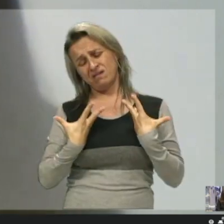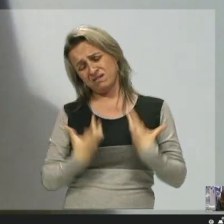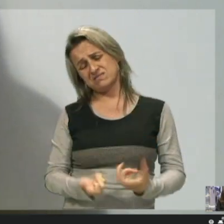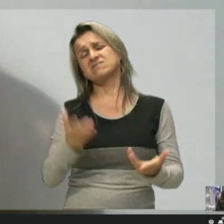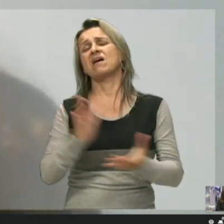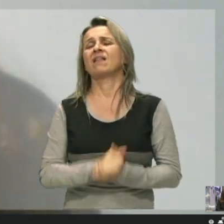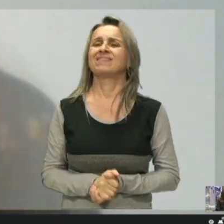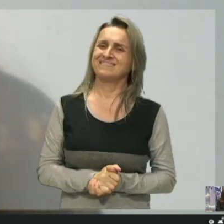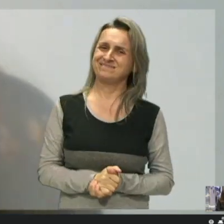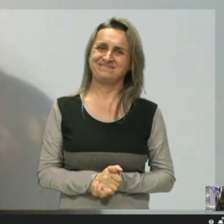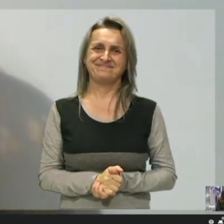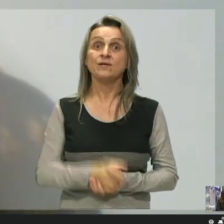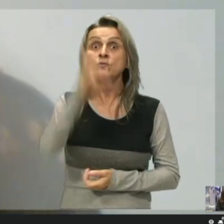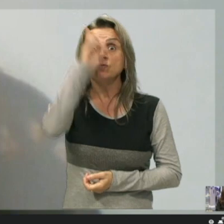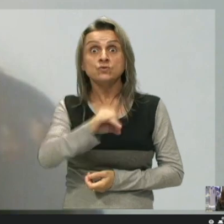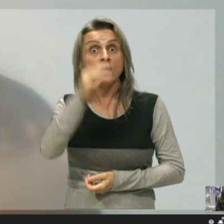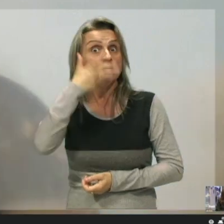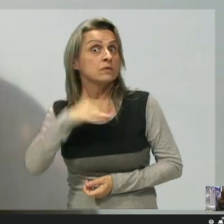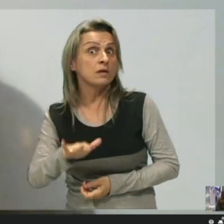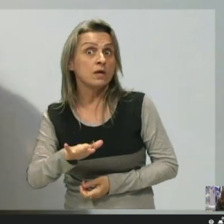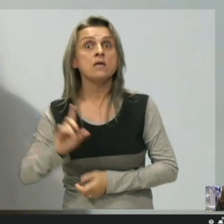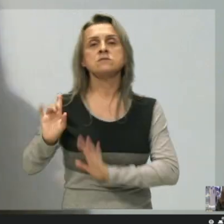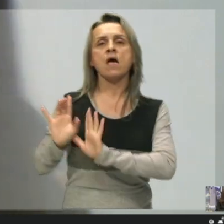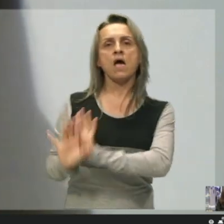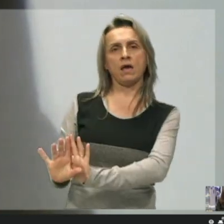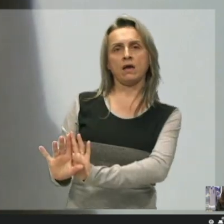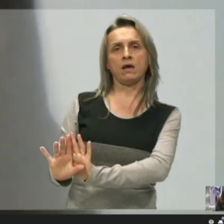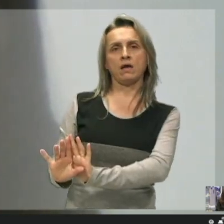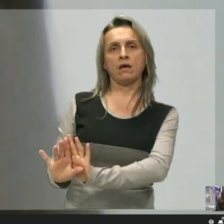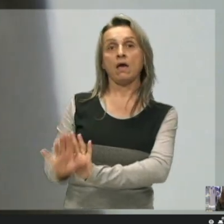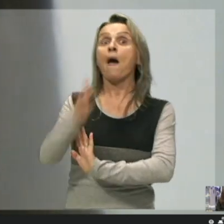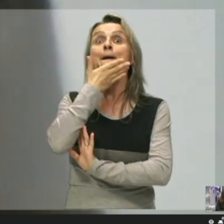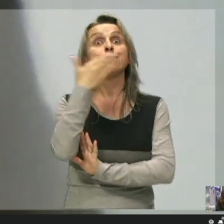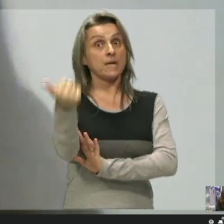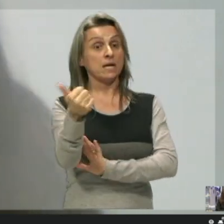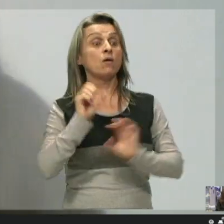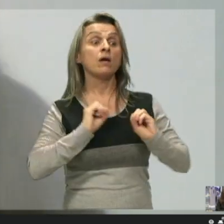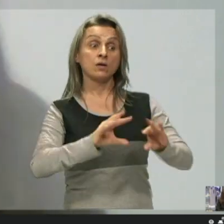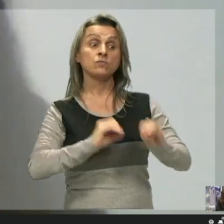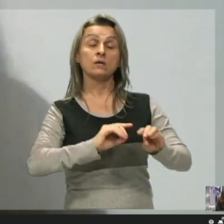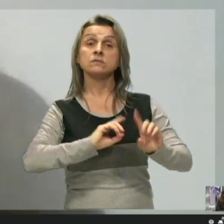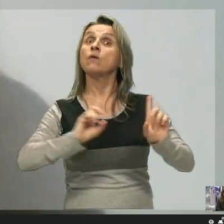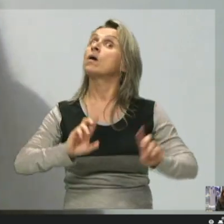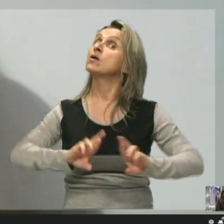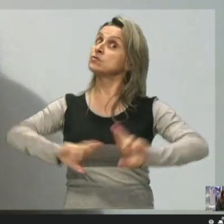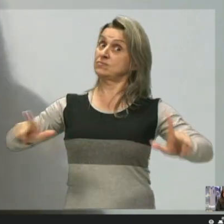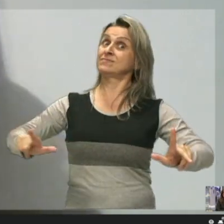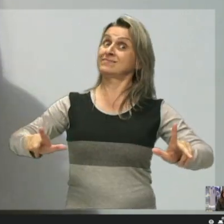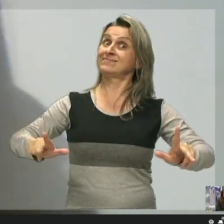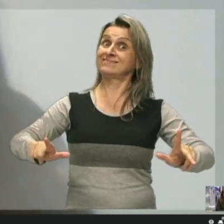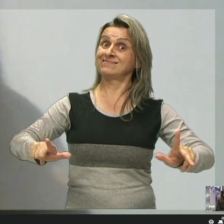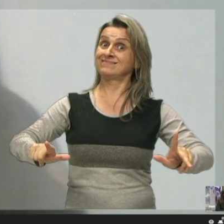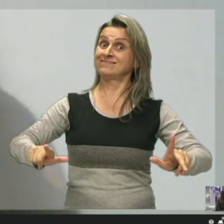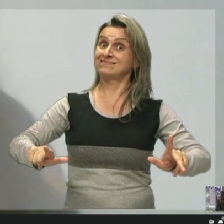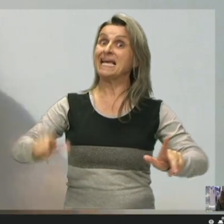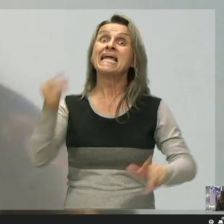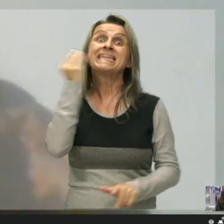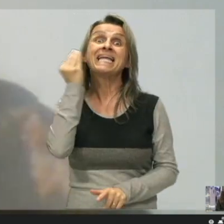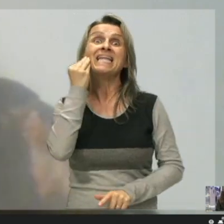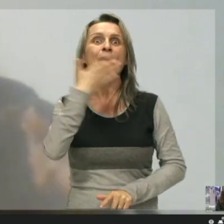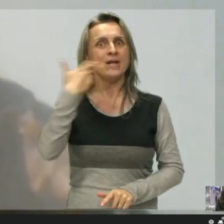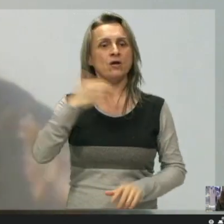adequada o direito dessas crianças. Então, uma coisa é a gente melhorar a educação e outra coisa é a gente dizer, não funcionou, né?